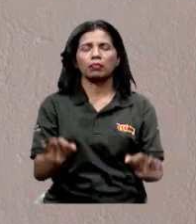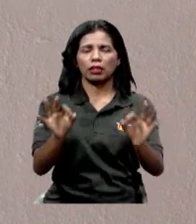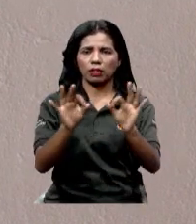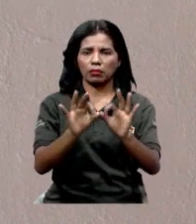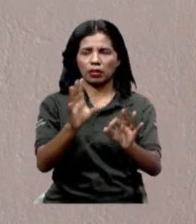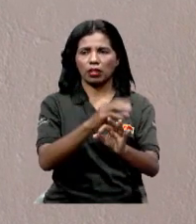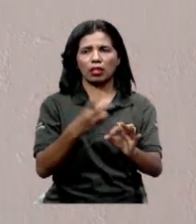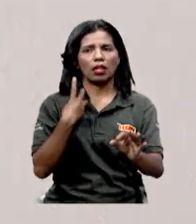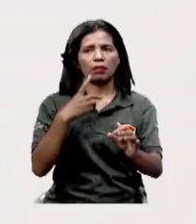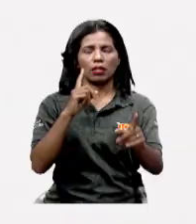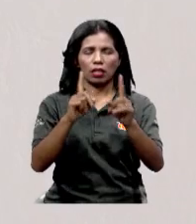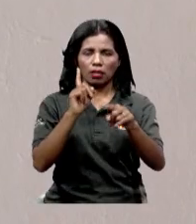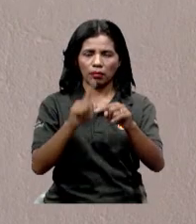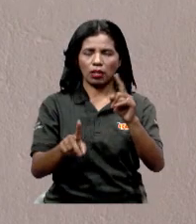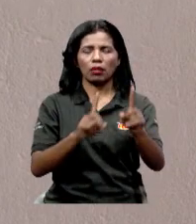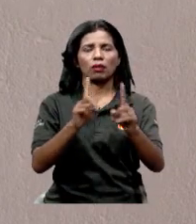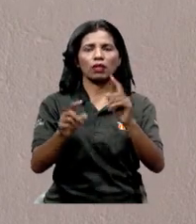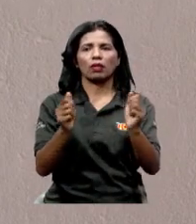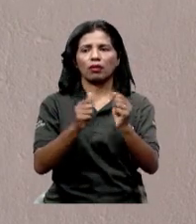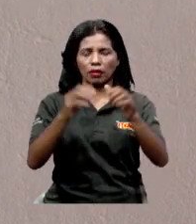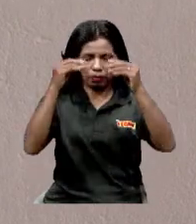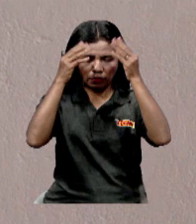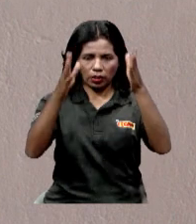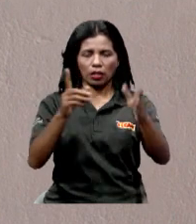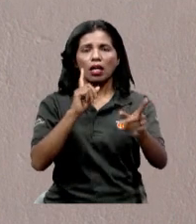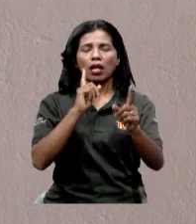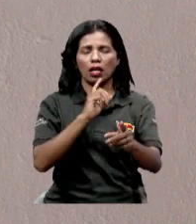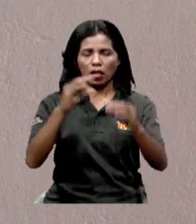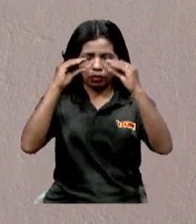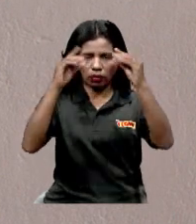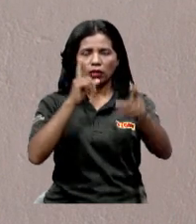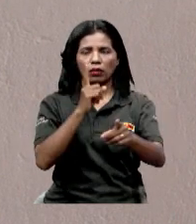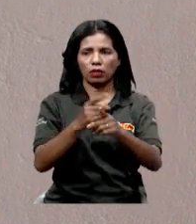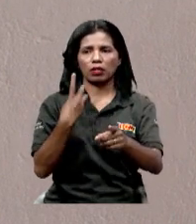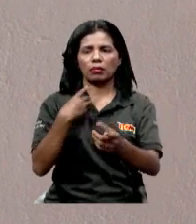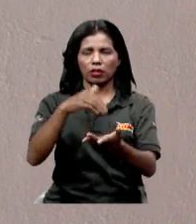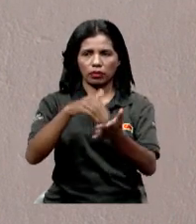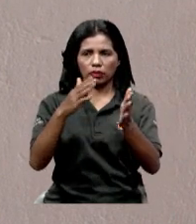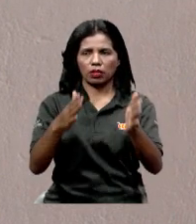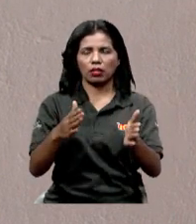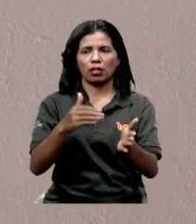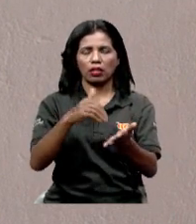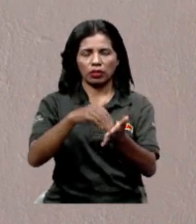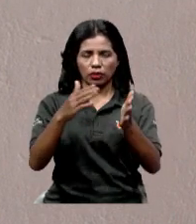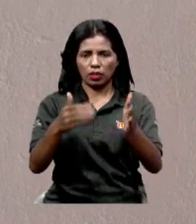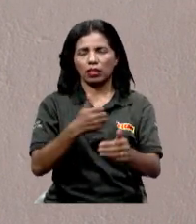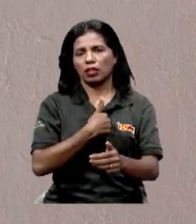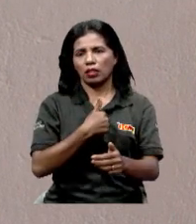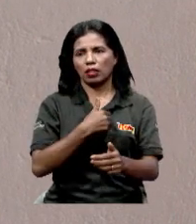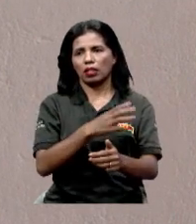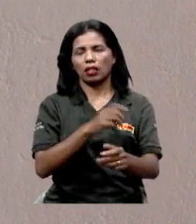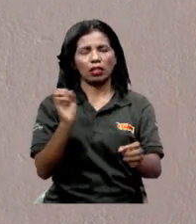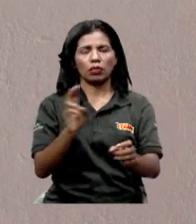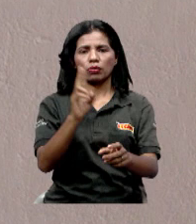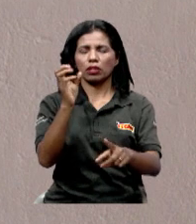o dia não lá bele colhemos professor ser quase hanorin claro teves dia teves mas bem ita estuda fila falva ita estudante dia lá